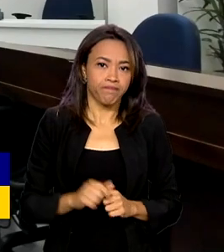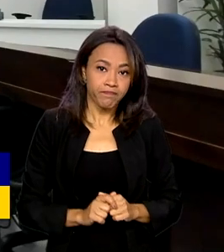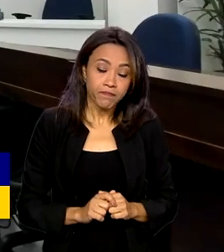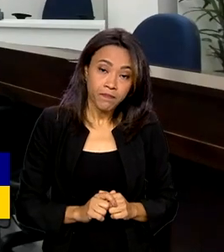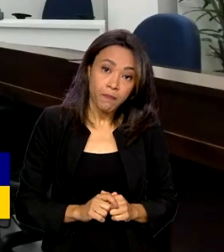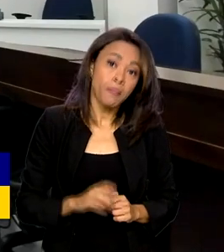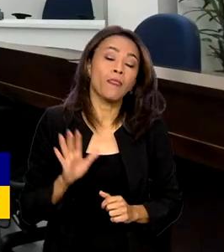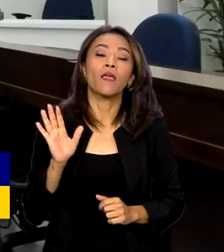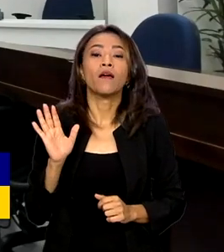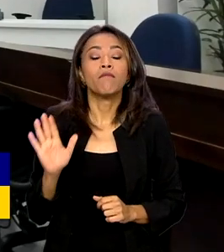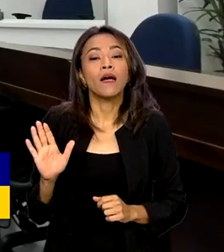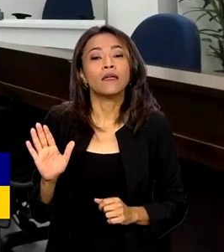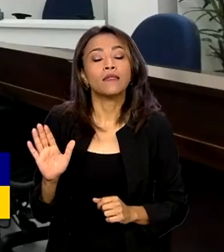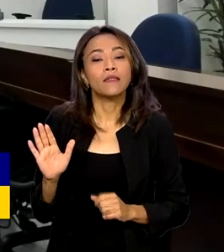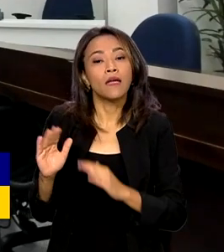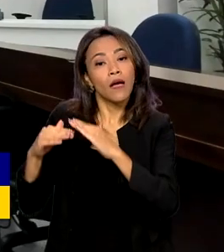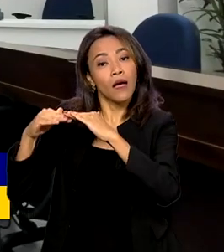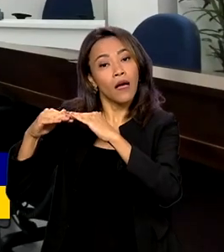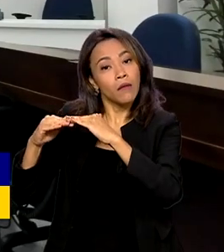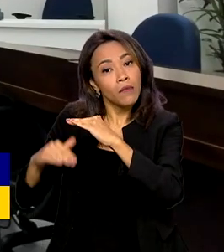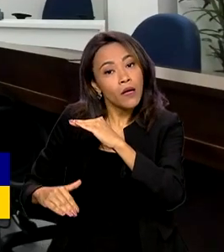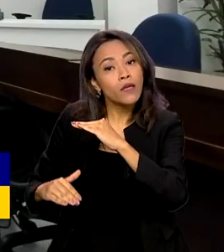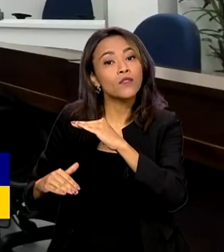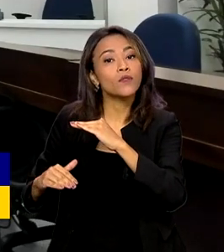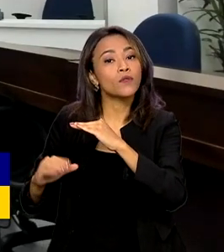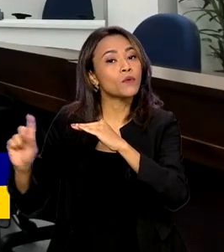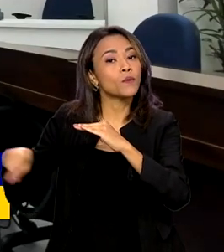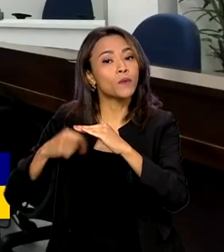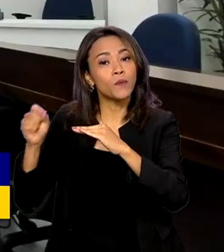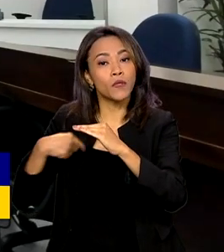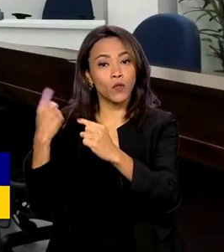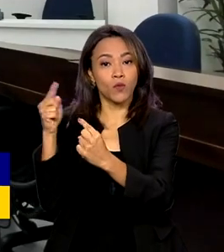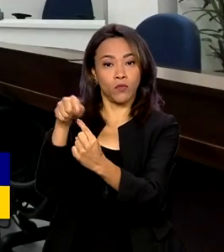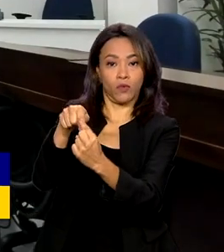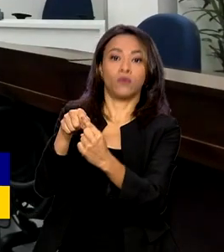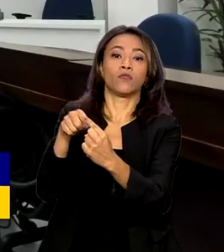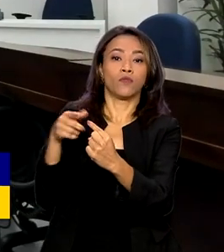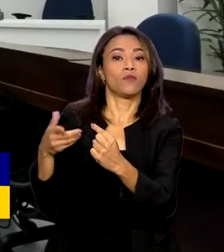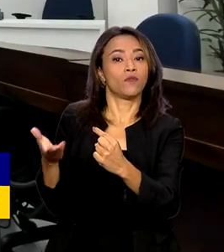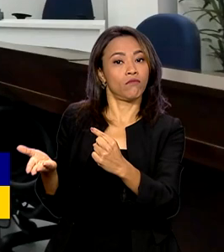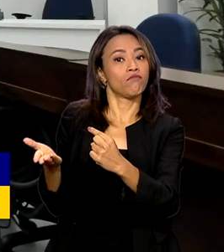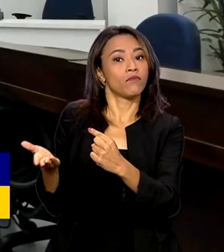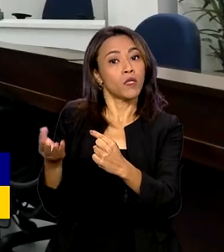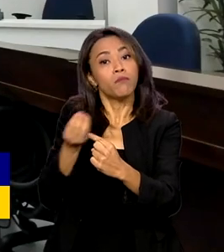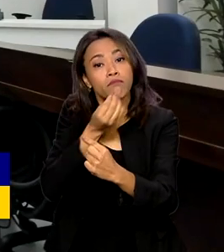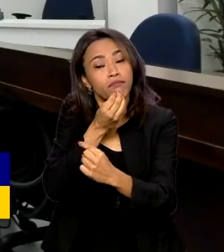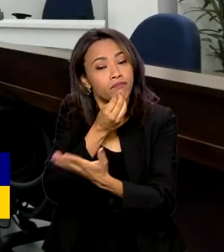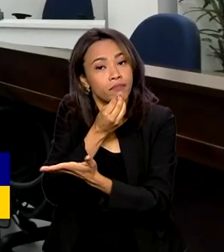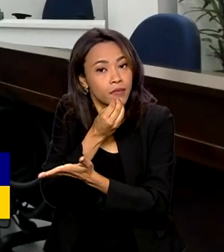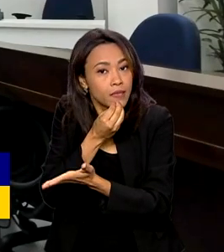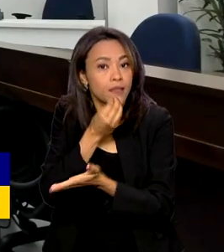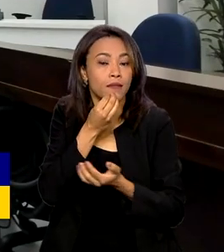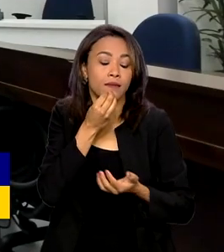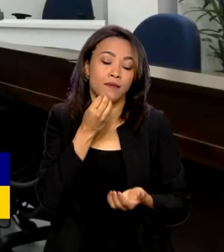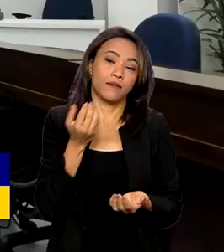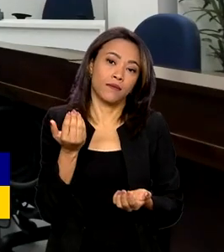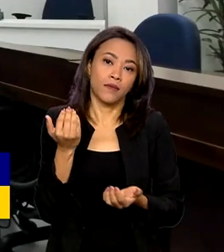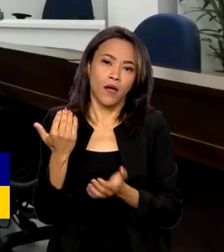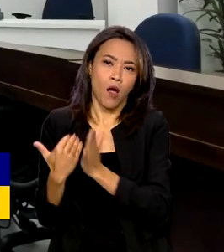positivos mas abaixo especial da minha da nossa expectativa do que poderia ser